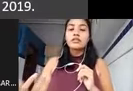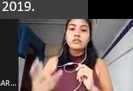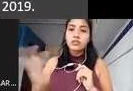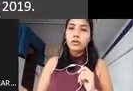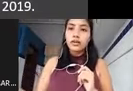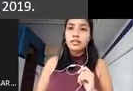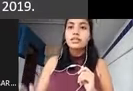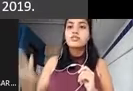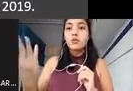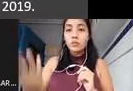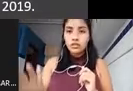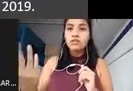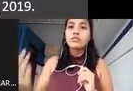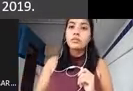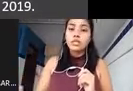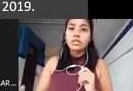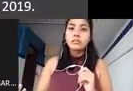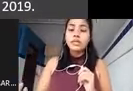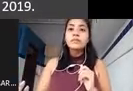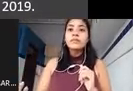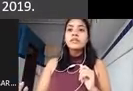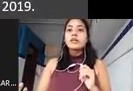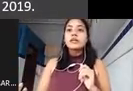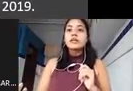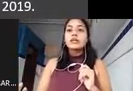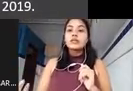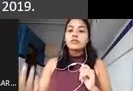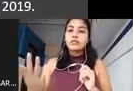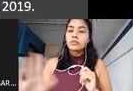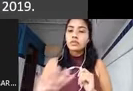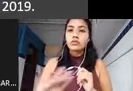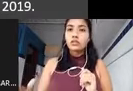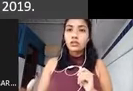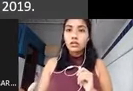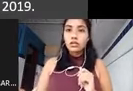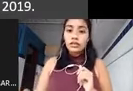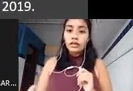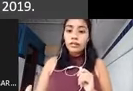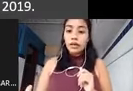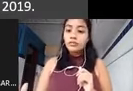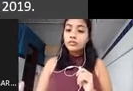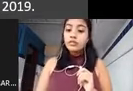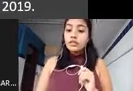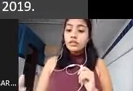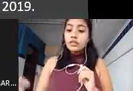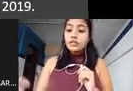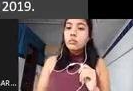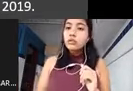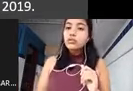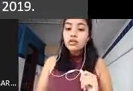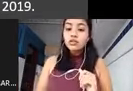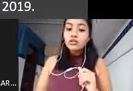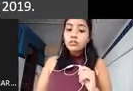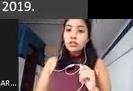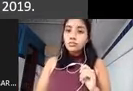que as obras são paralisadas, como pode ser visto na imagem também. Um bloco habitacional que está inacabado. E isso